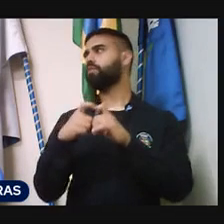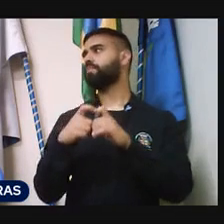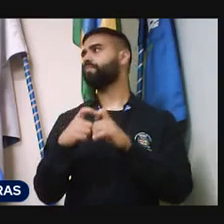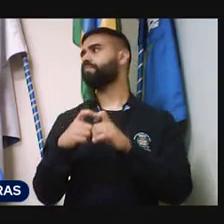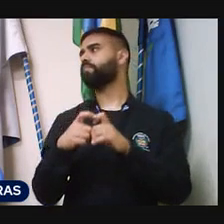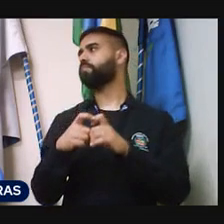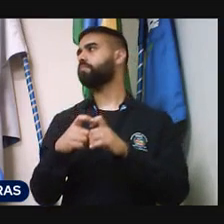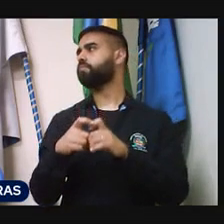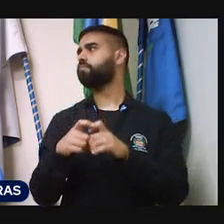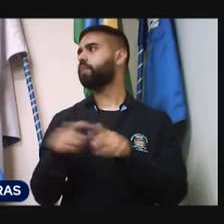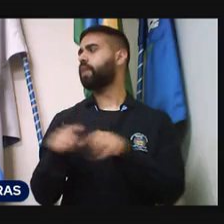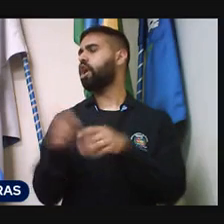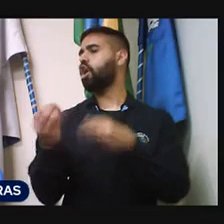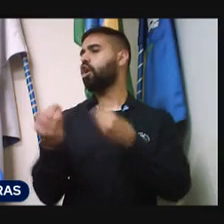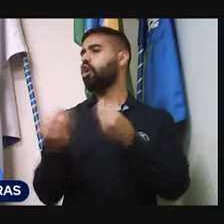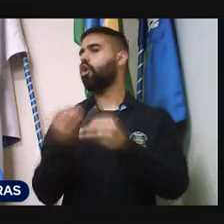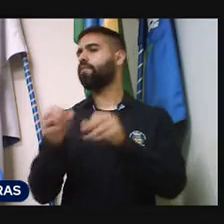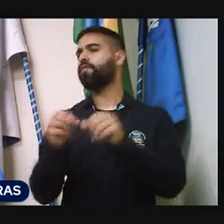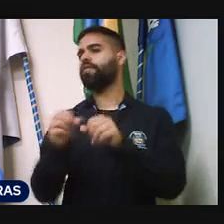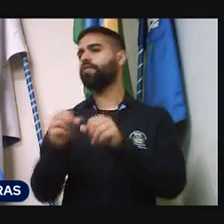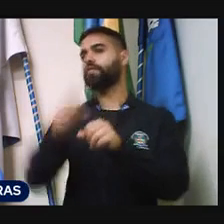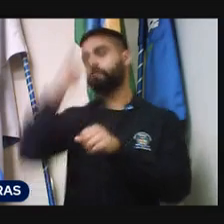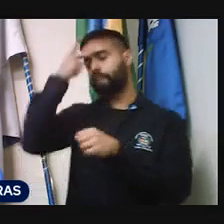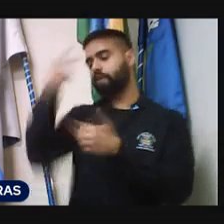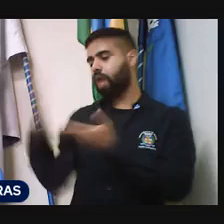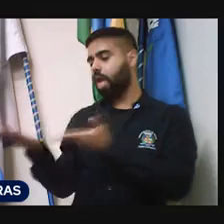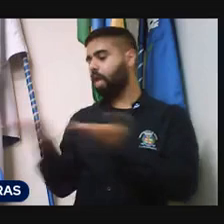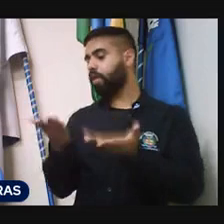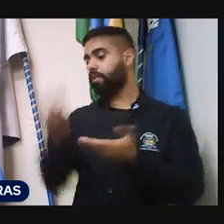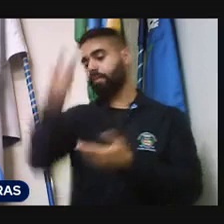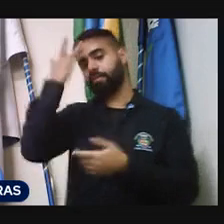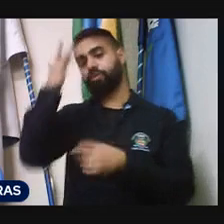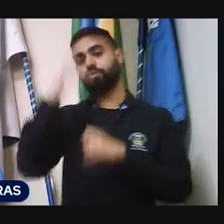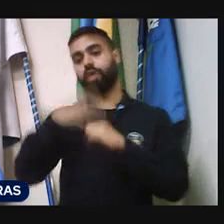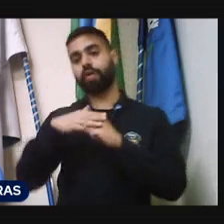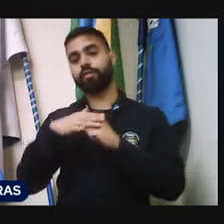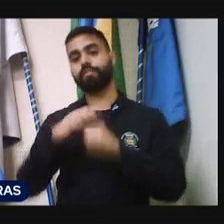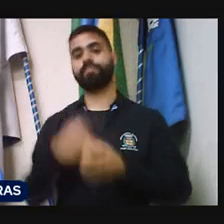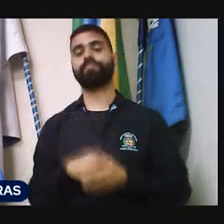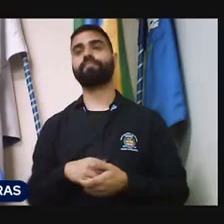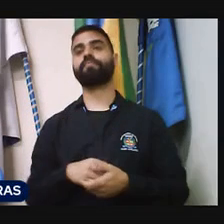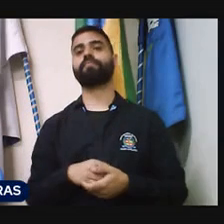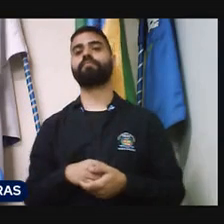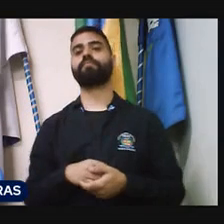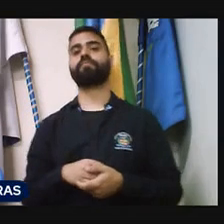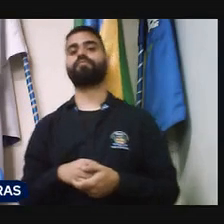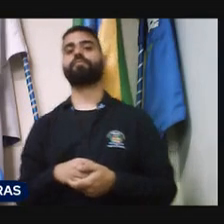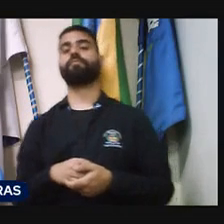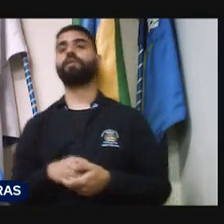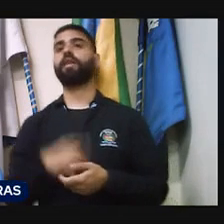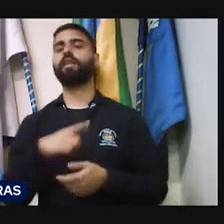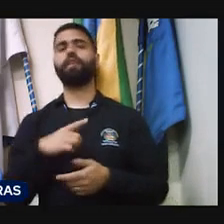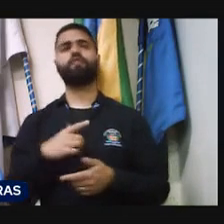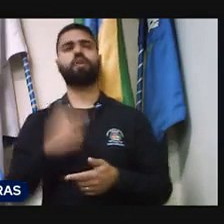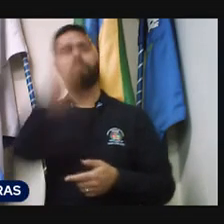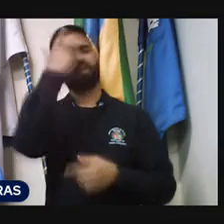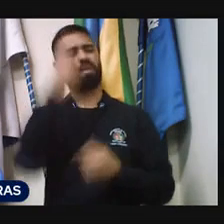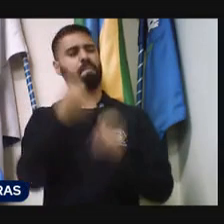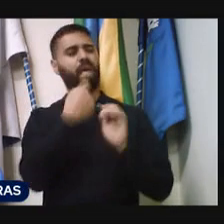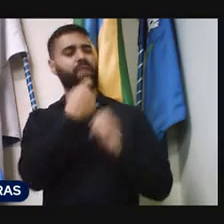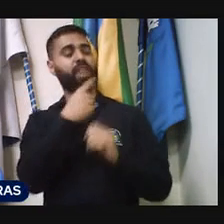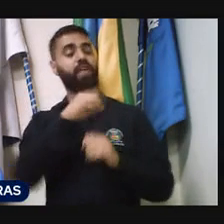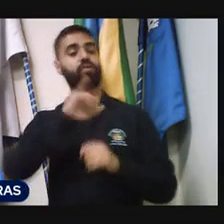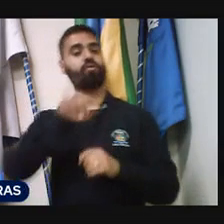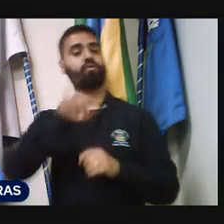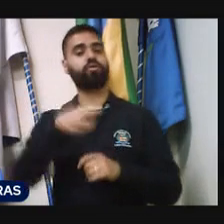é como a recepção é feito com paciente teve uma reclamação no bairro João Bonito João